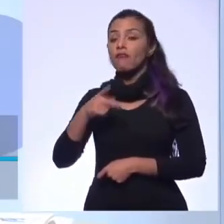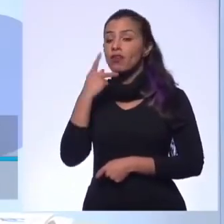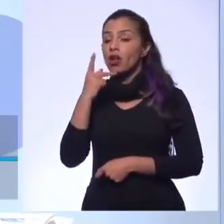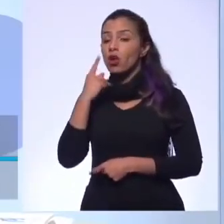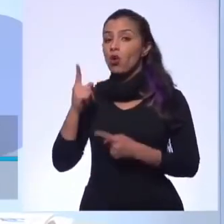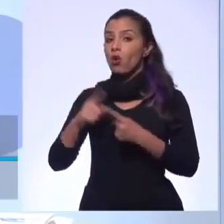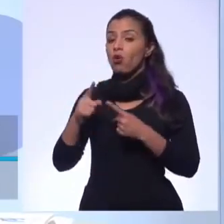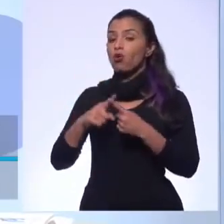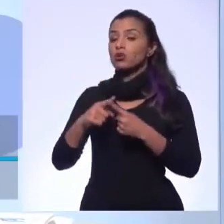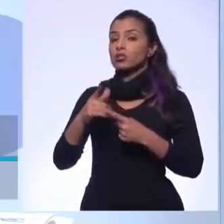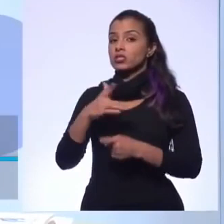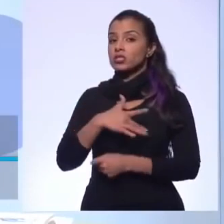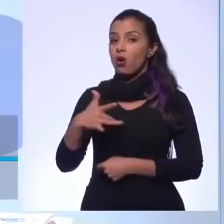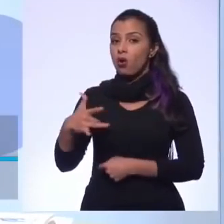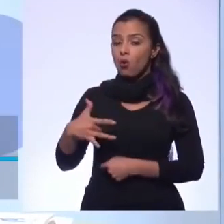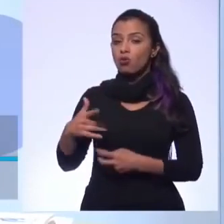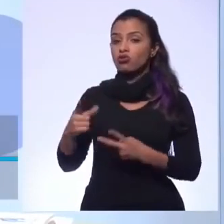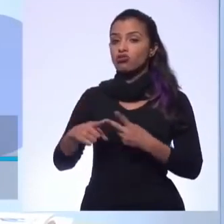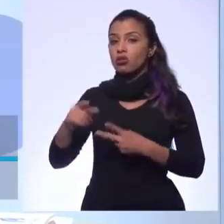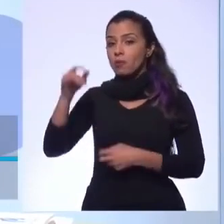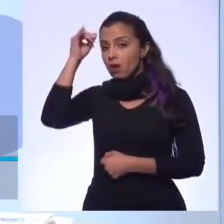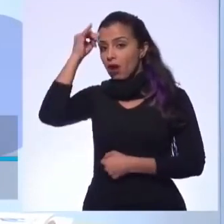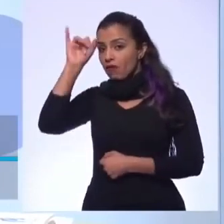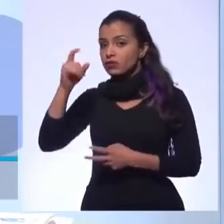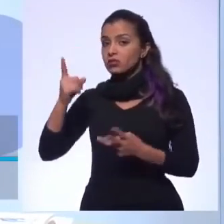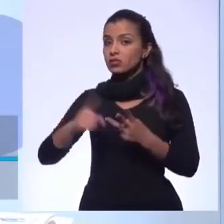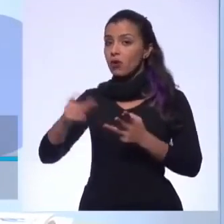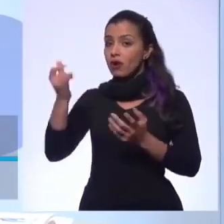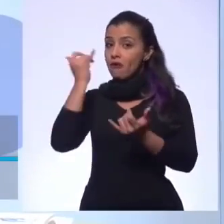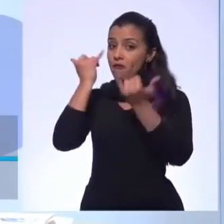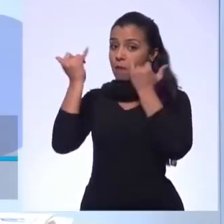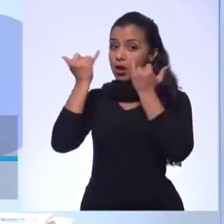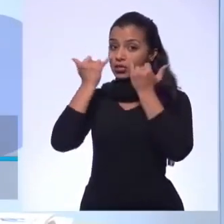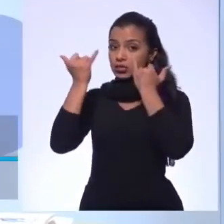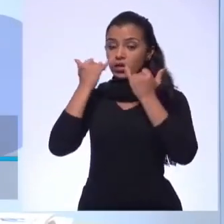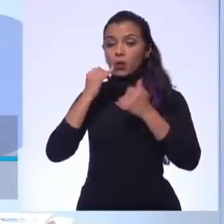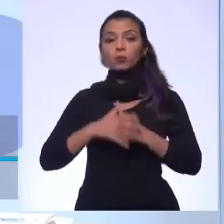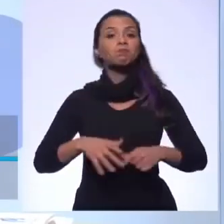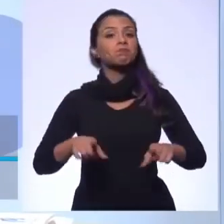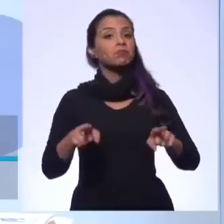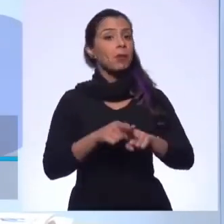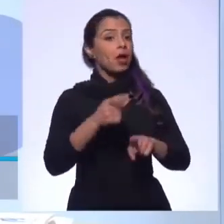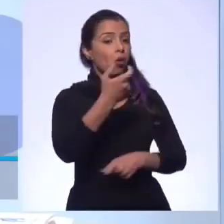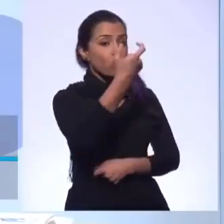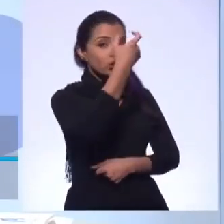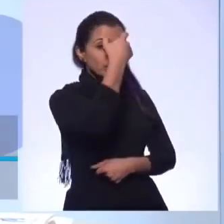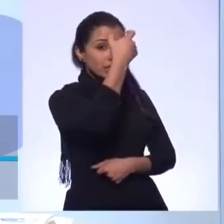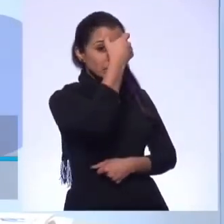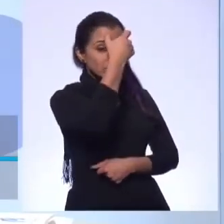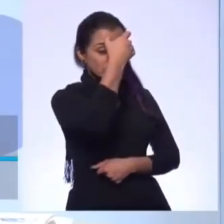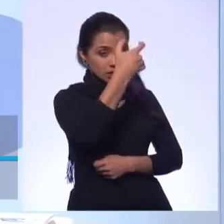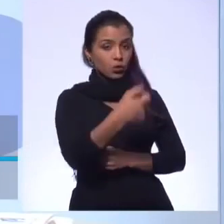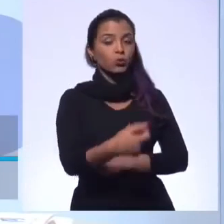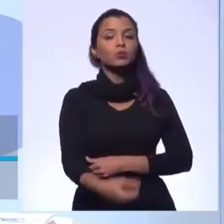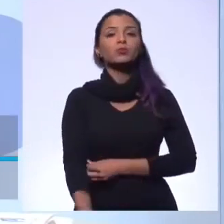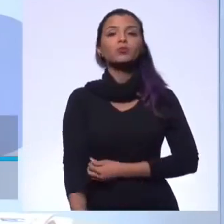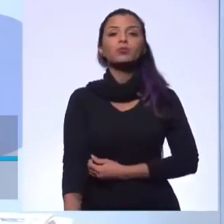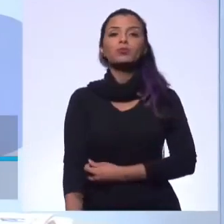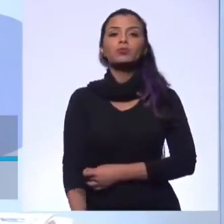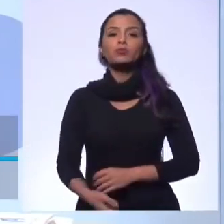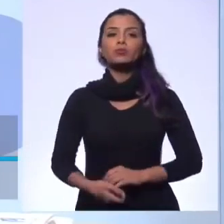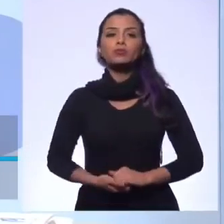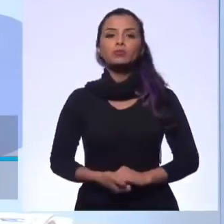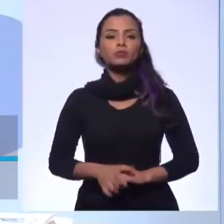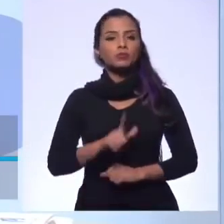informação. Olha a informação aí como faz a diferença. A Vitória escreveu conscientização e prevenção. Acho que